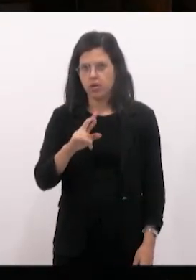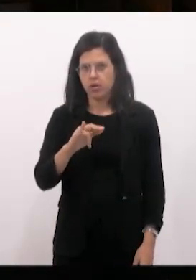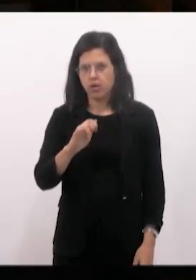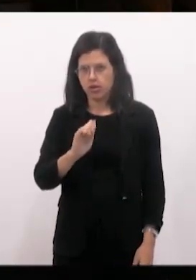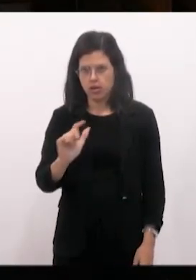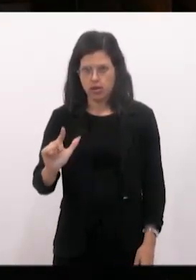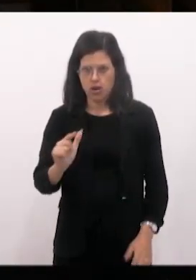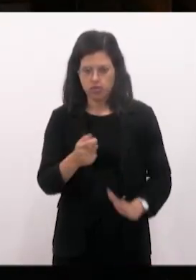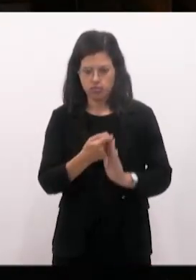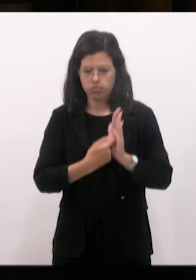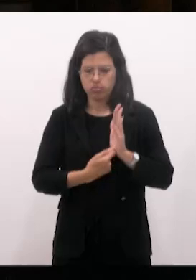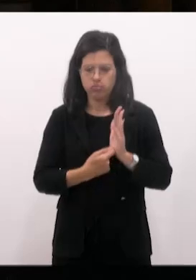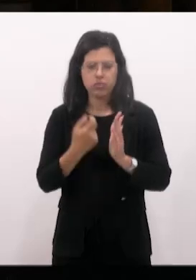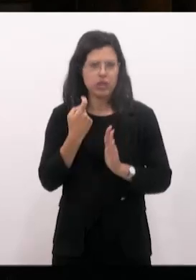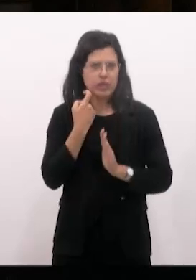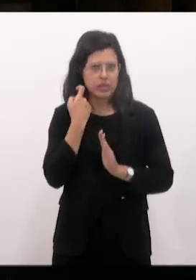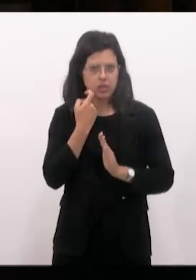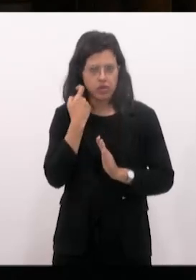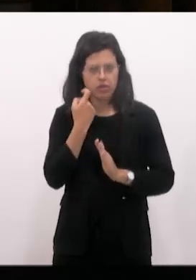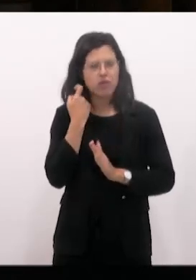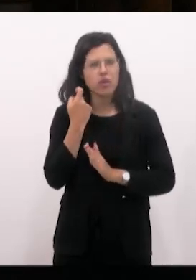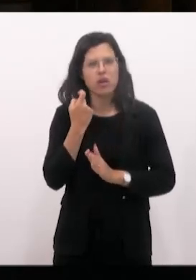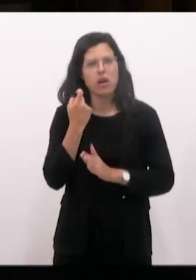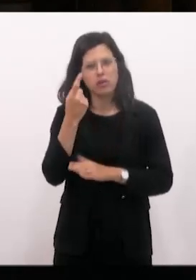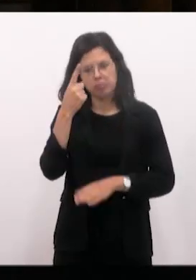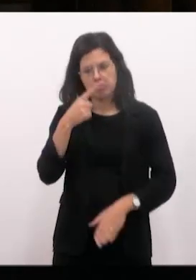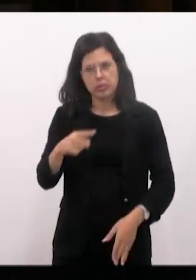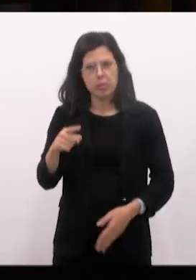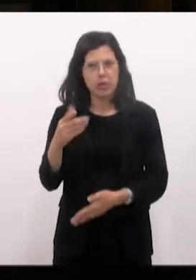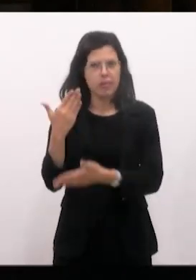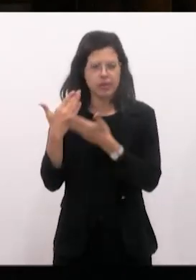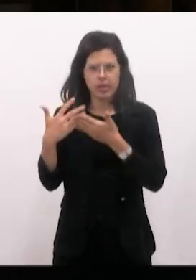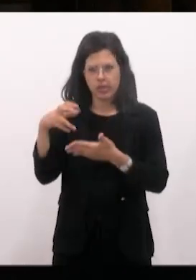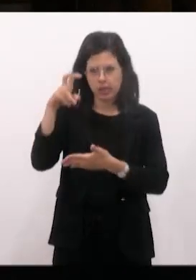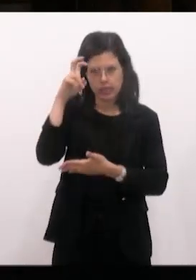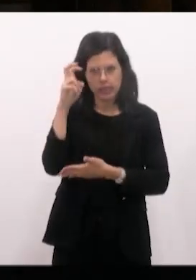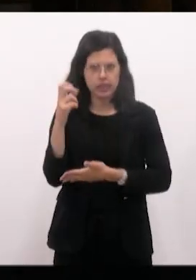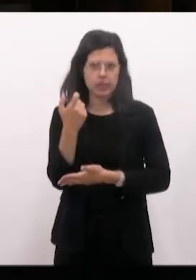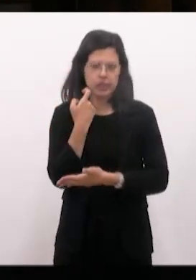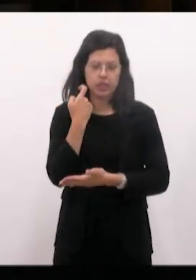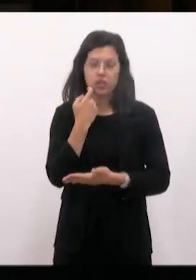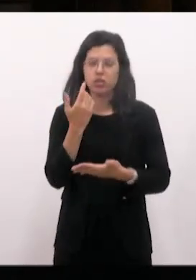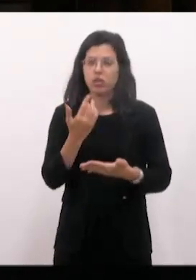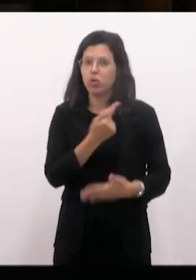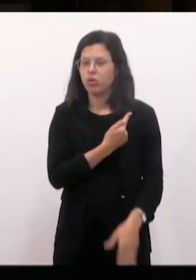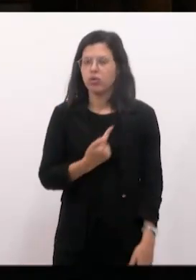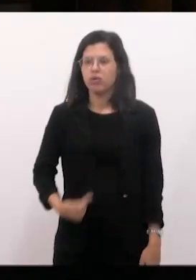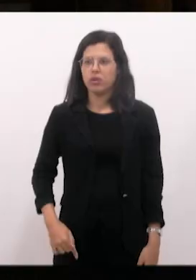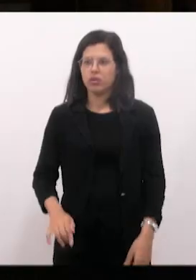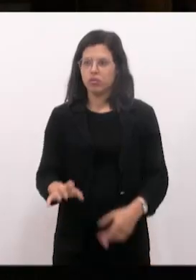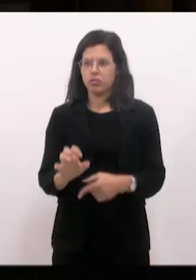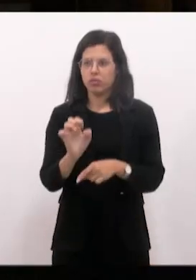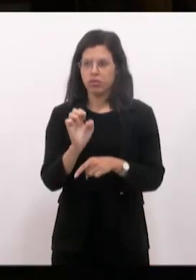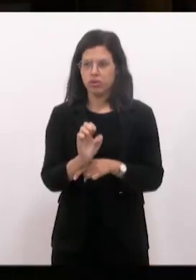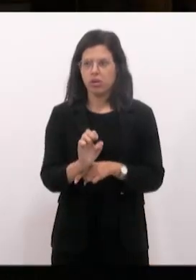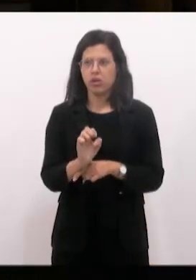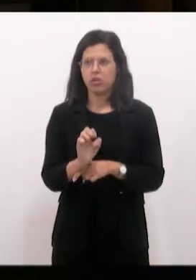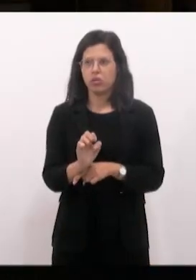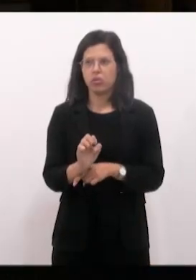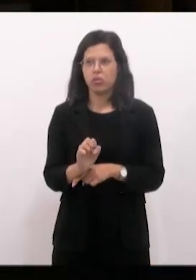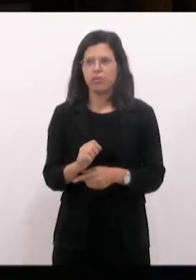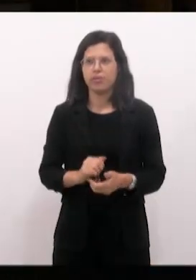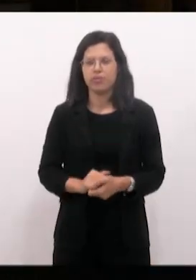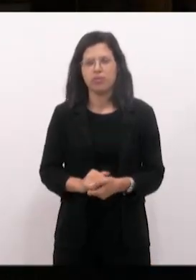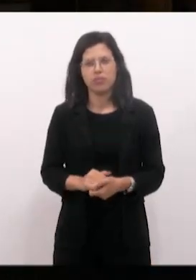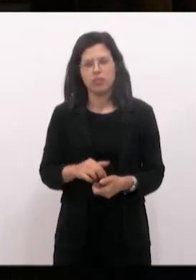Na sexta-feira passada, quinta para sexta, o governo do Estado